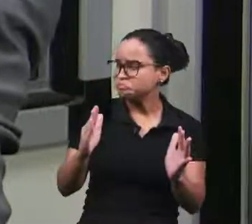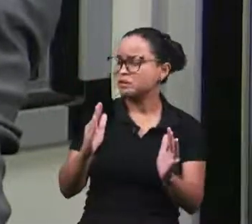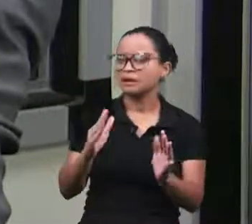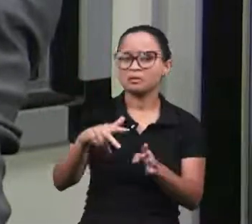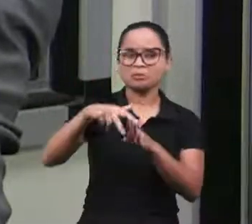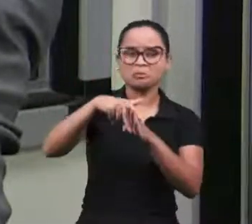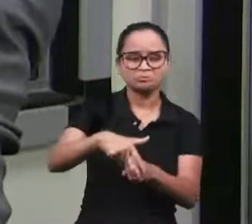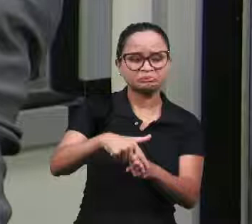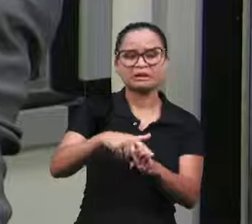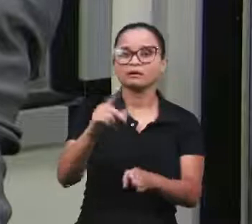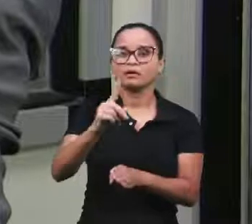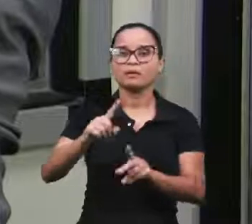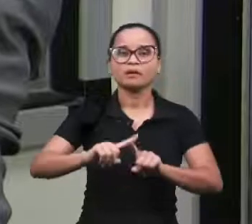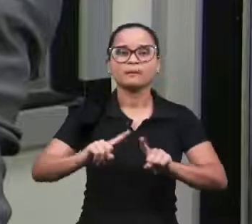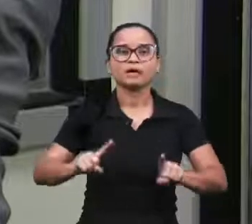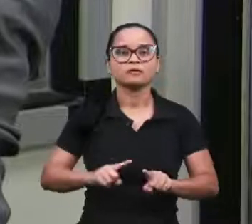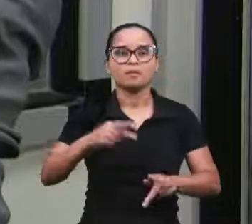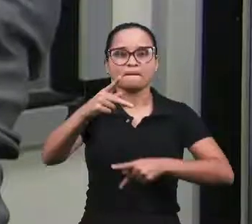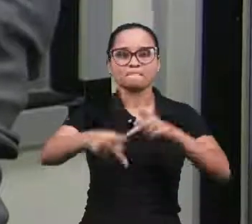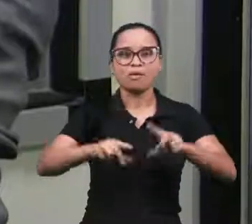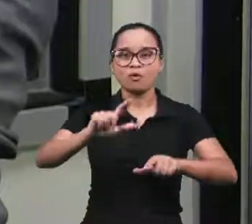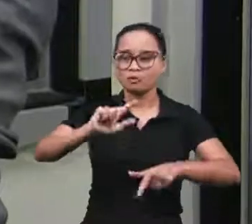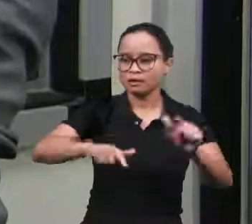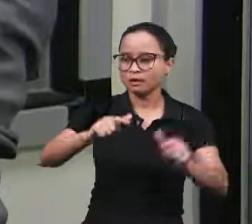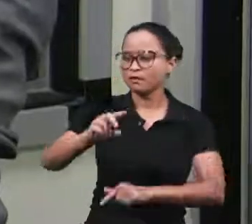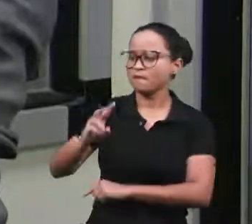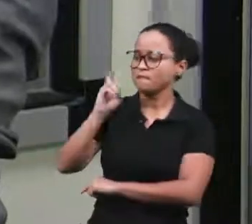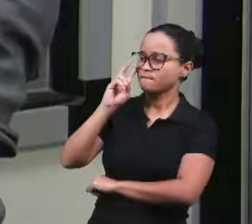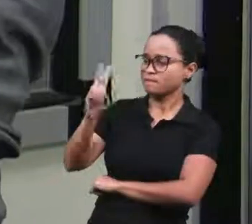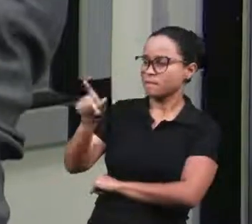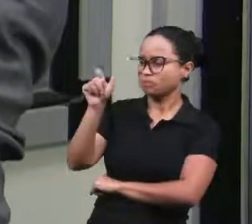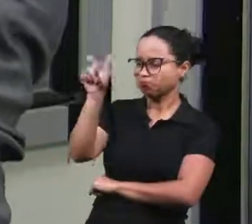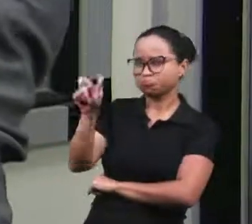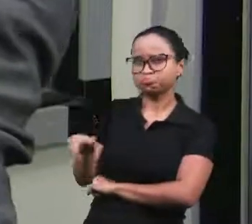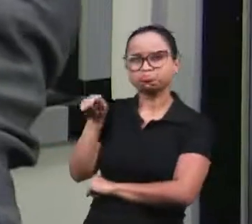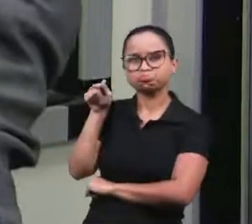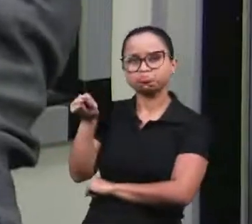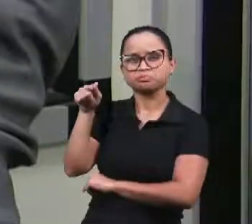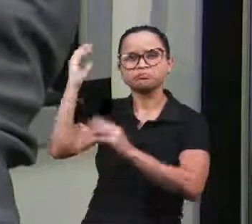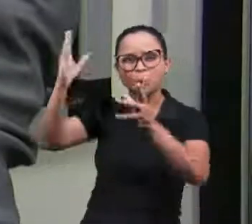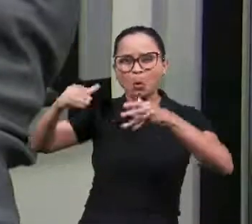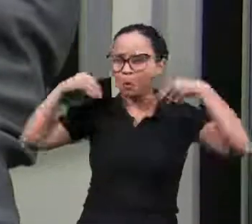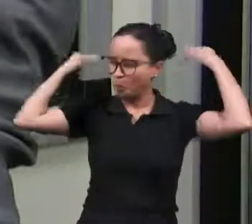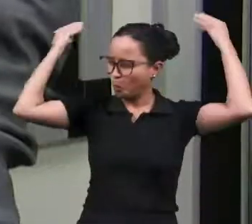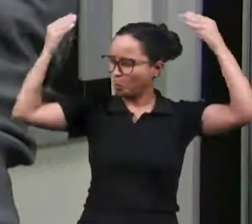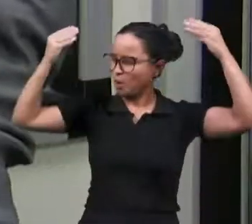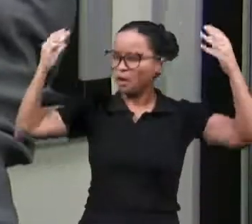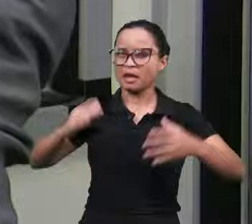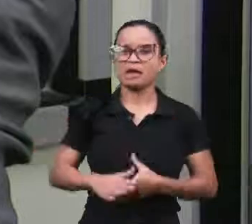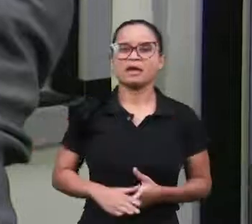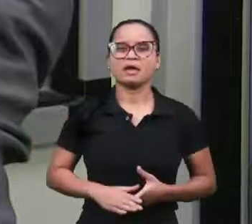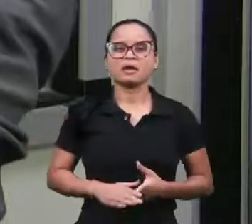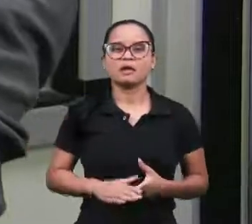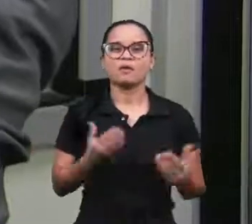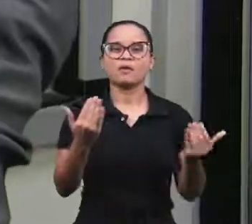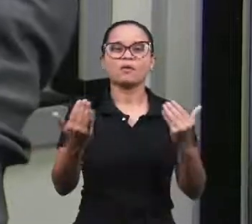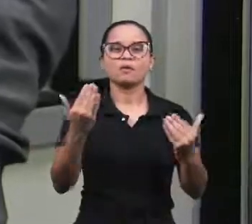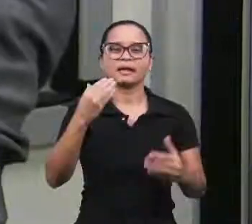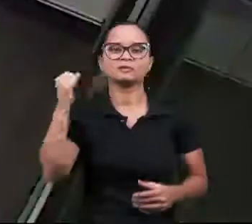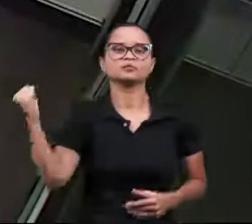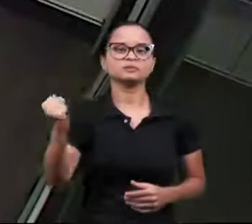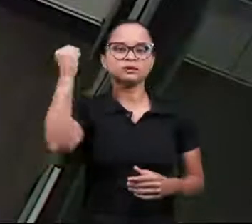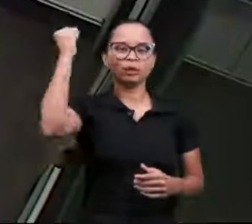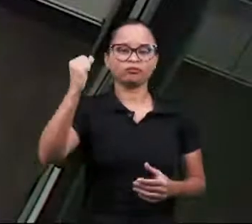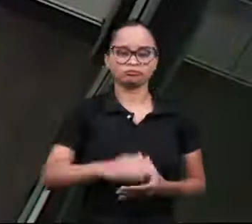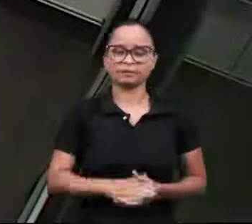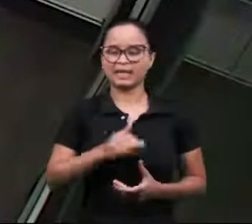ver o Messias rei. Esperava ver um rei. Como Saul, por exemplo, grande, enorme.